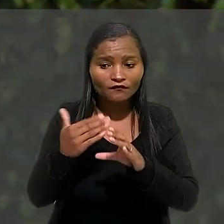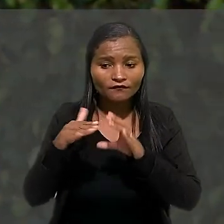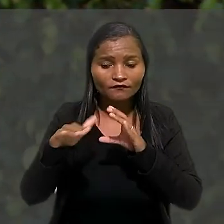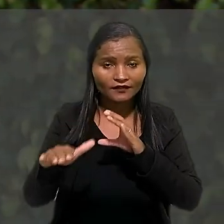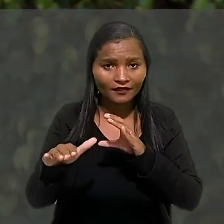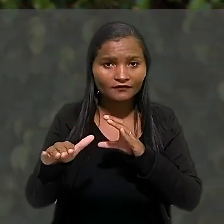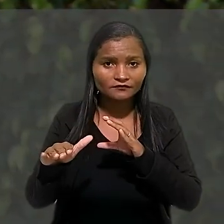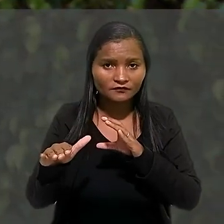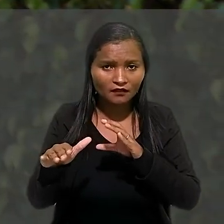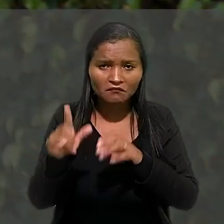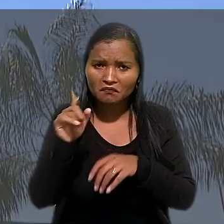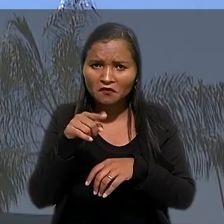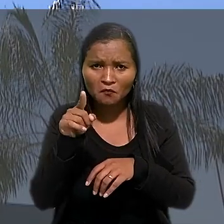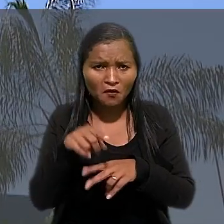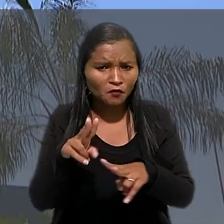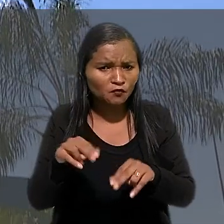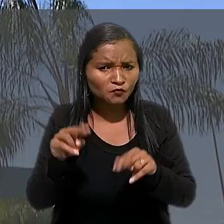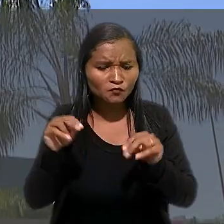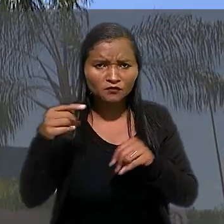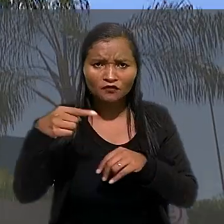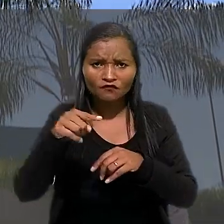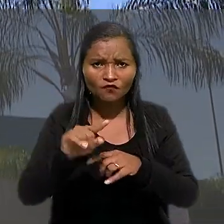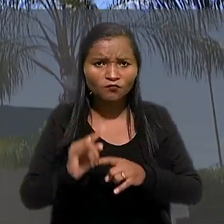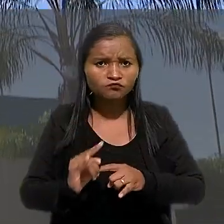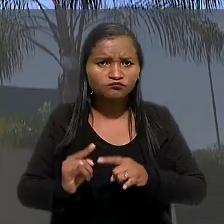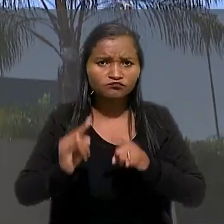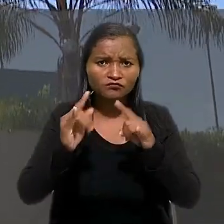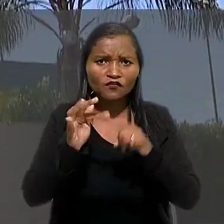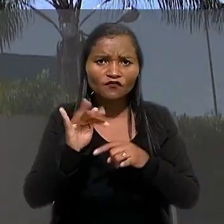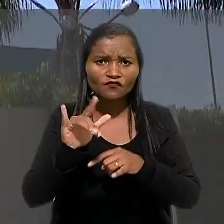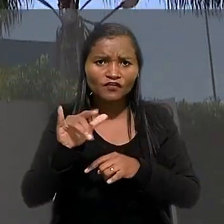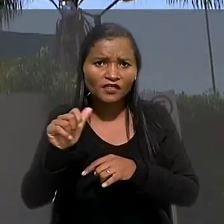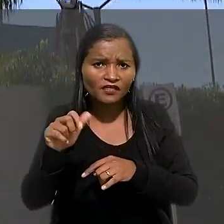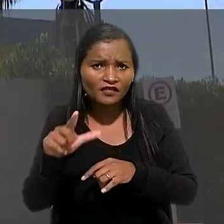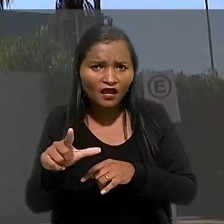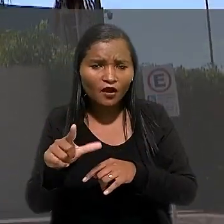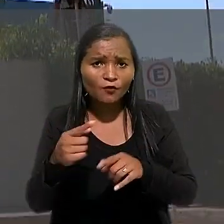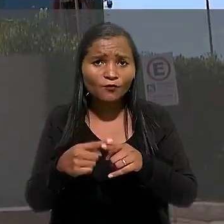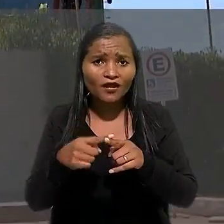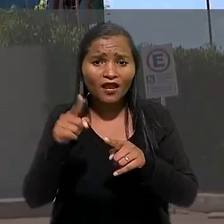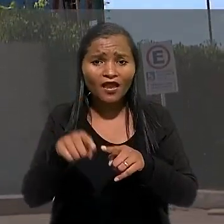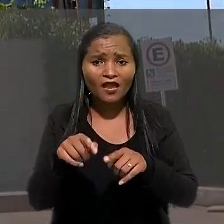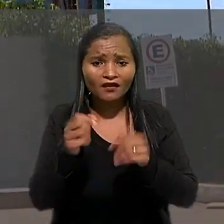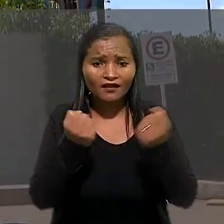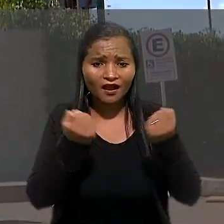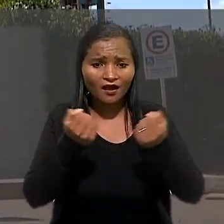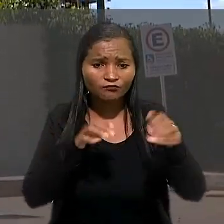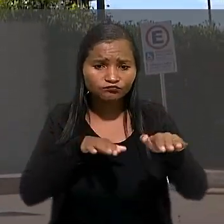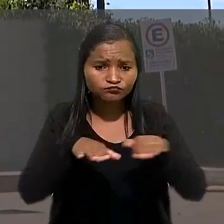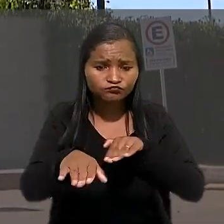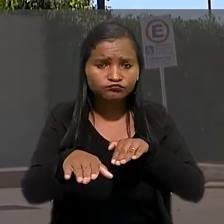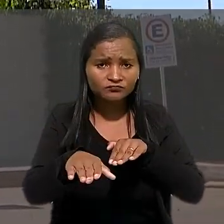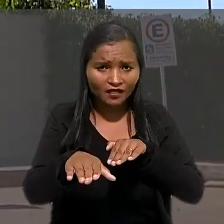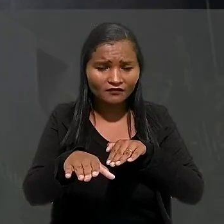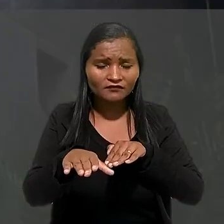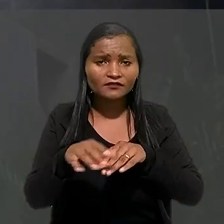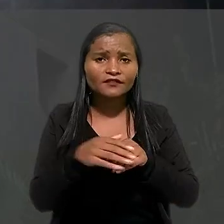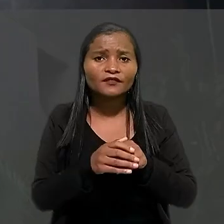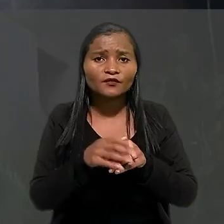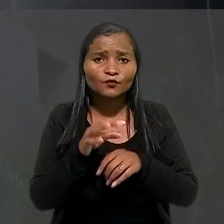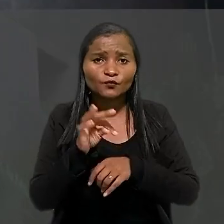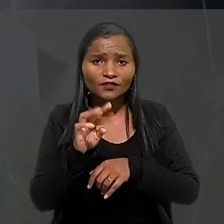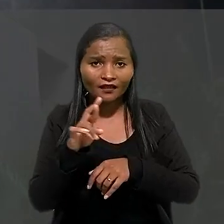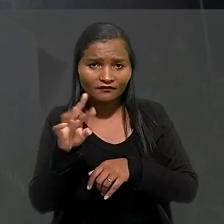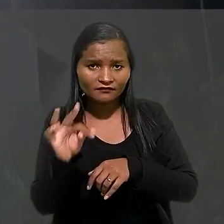o qual foi enviada a citação não é e nunca foi sede nem filial, por se tratar do Autódromo de Interlagos. O